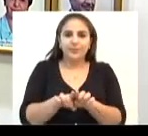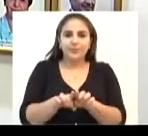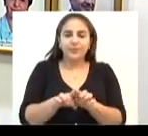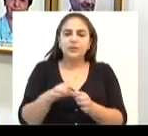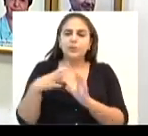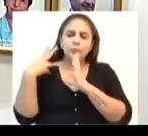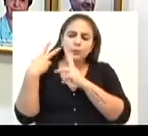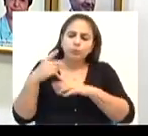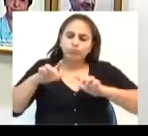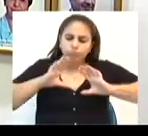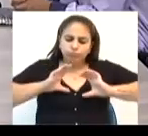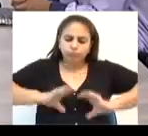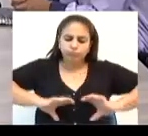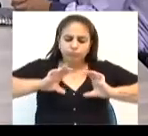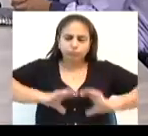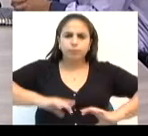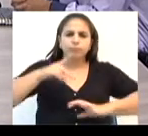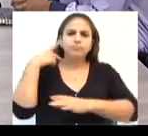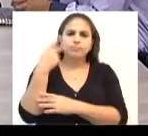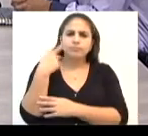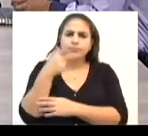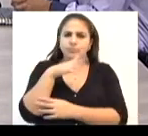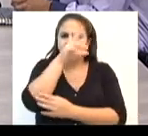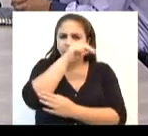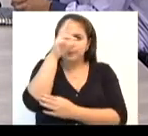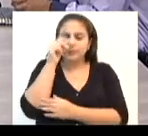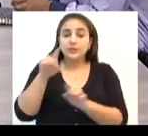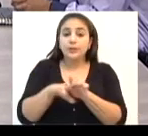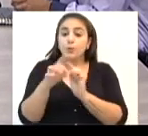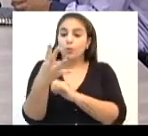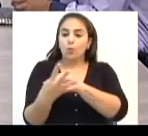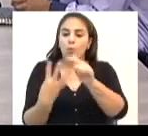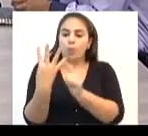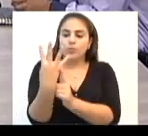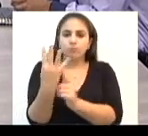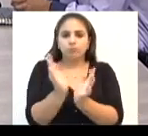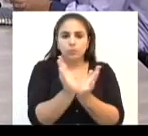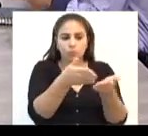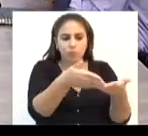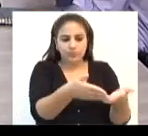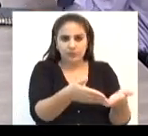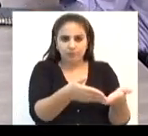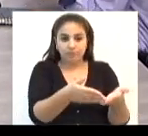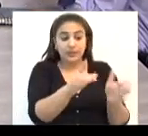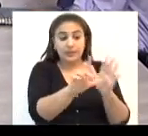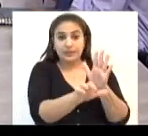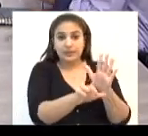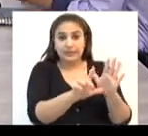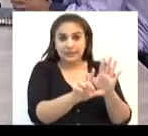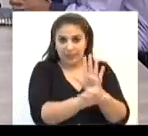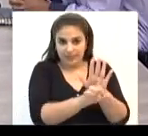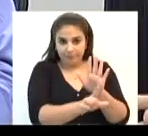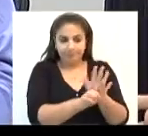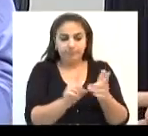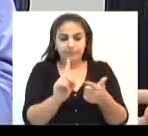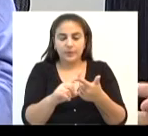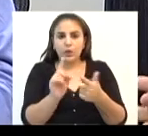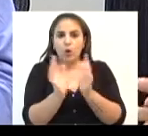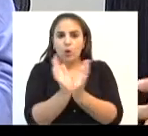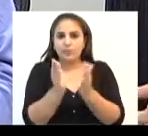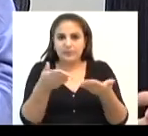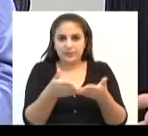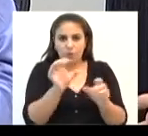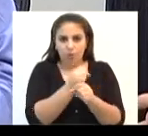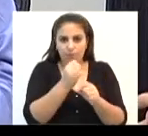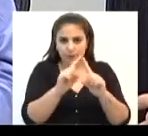vereadores e do Poder Executivo. Nós temos regimentalmente 4 comissões, a Comissão de Legislação, a Comissão de Obras Públicas, a Comissão